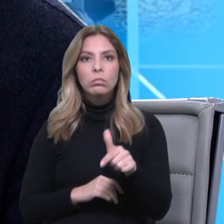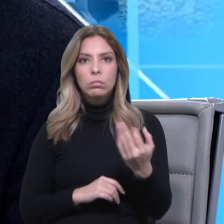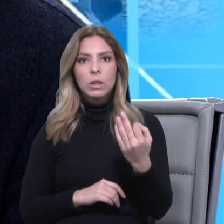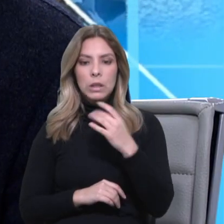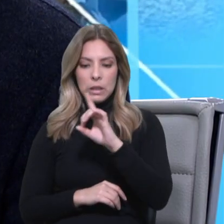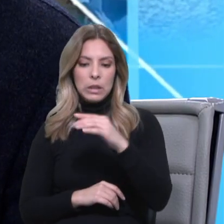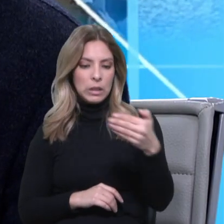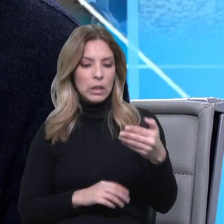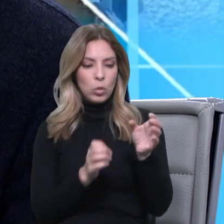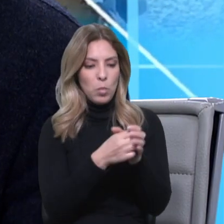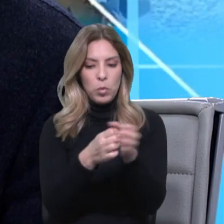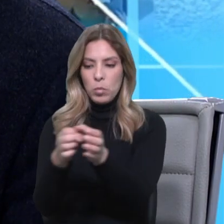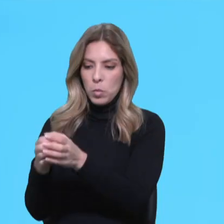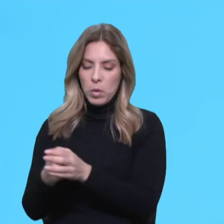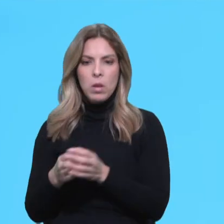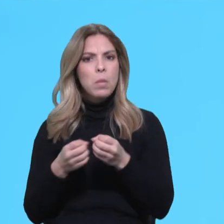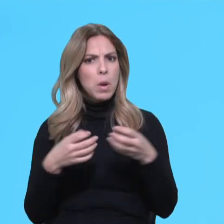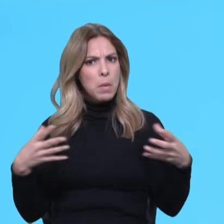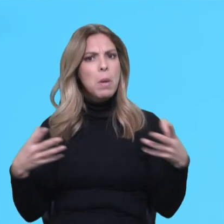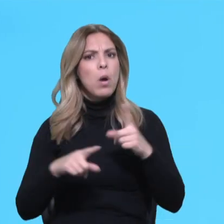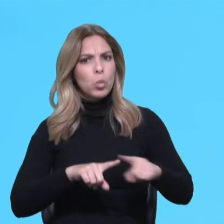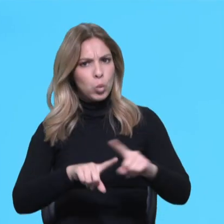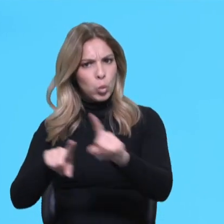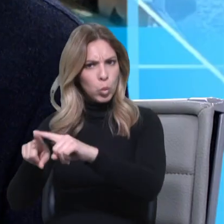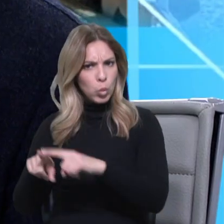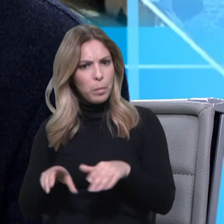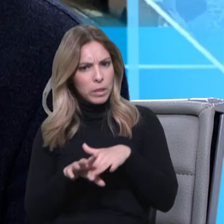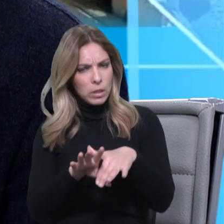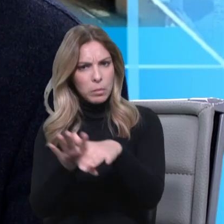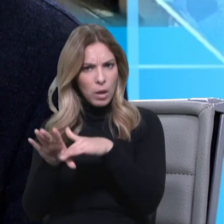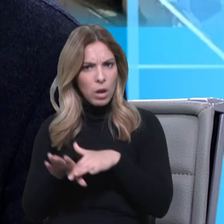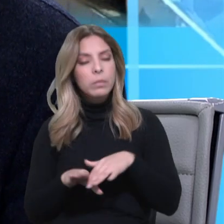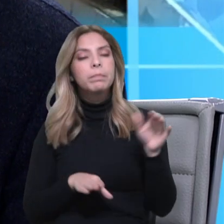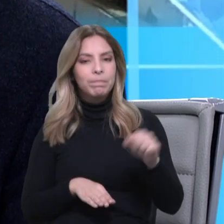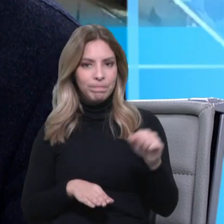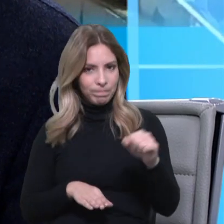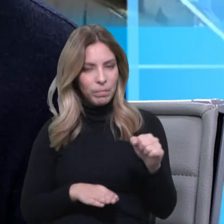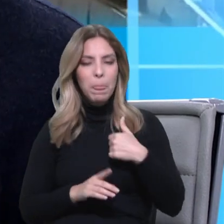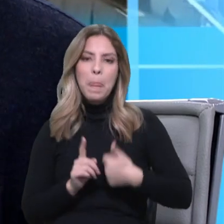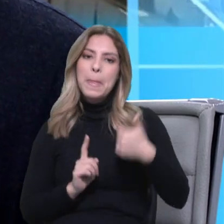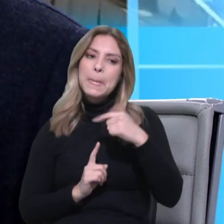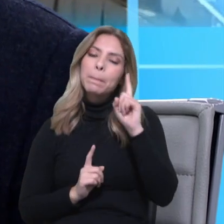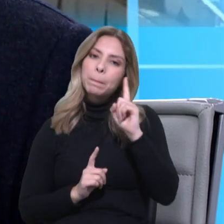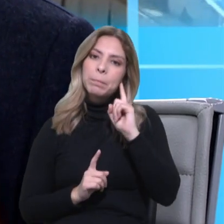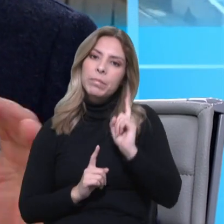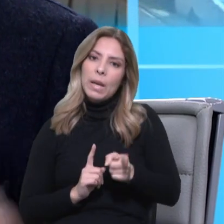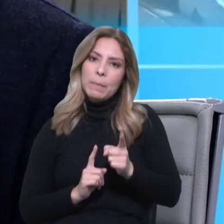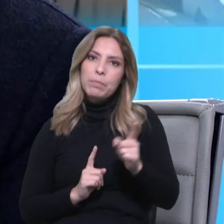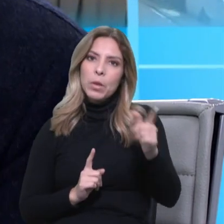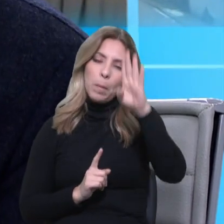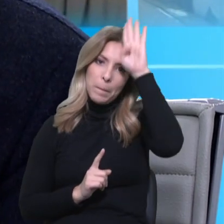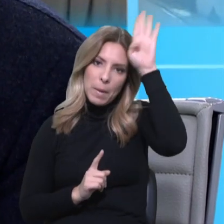presentes. Vai mostrando uma grande diversidade de participação. Exatamente. Eu acho que aqui a beleza é, de facto, aquilo que o Papa